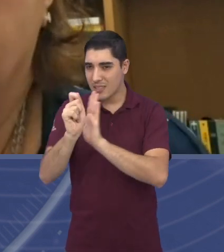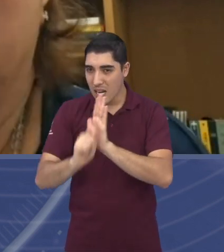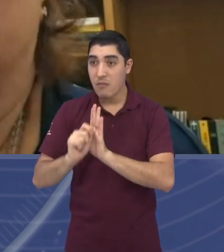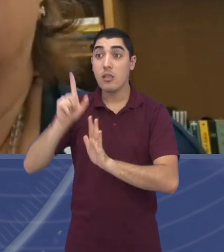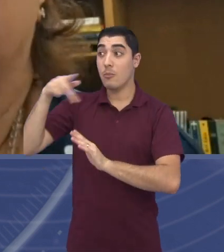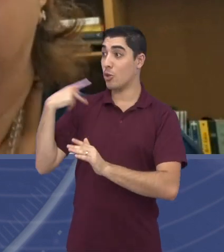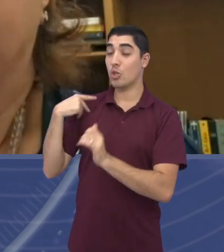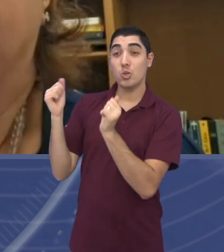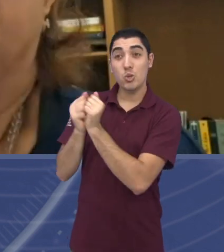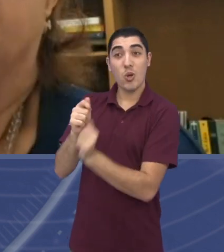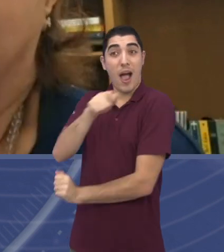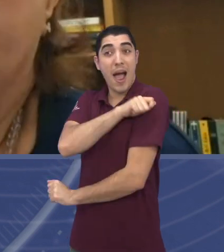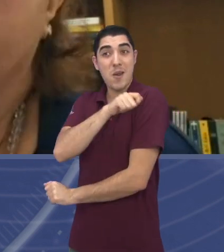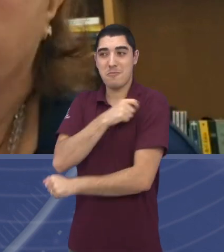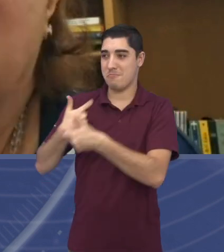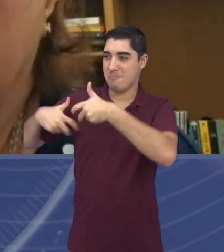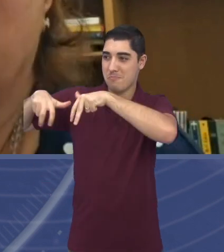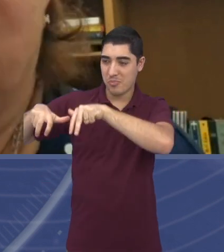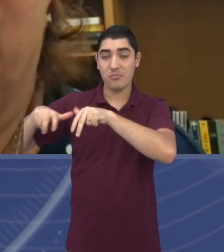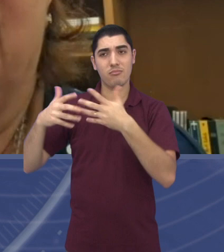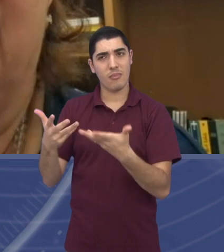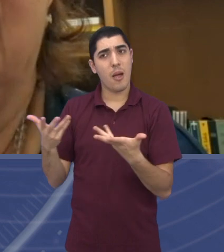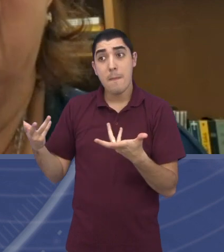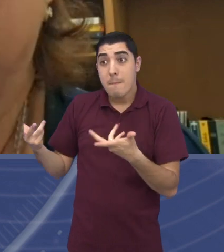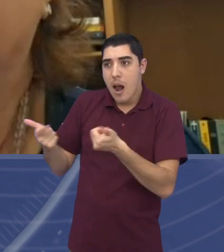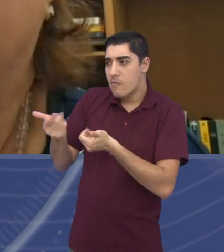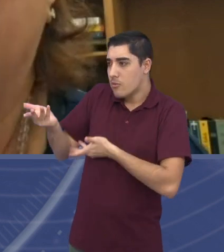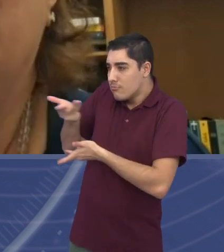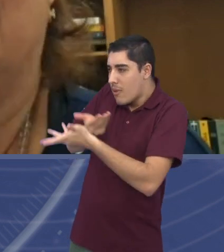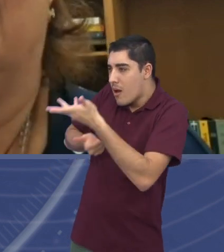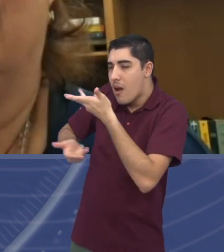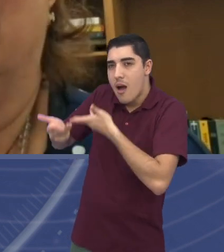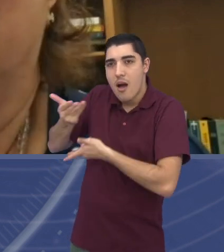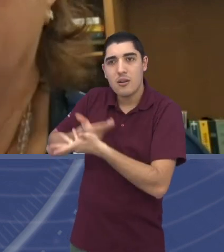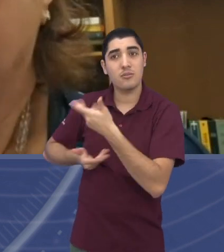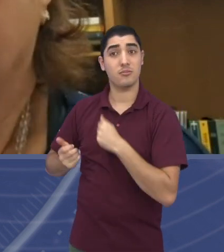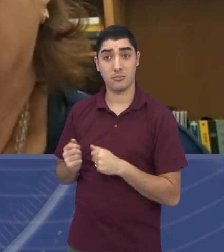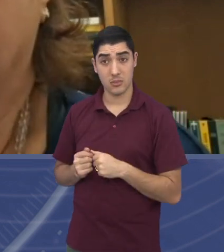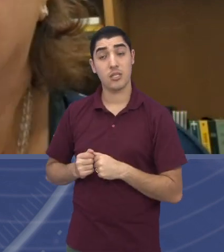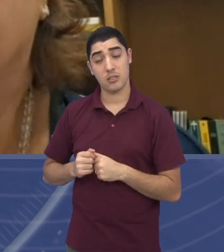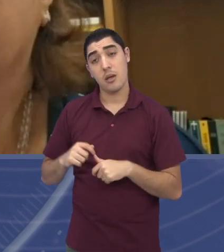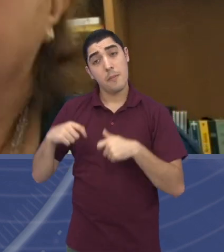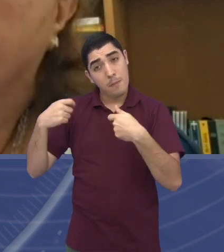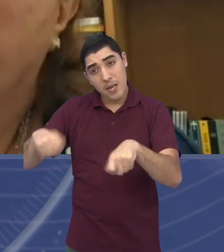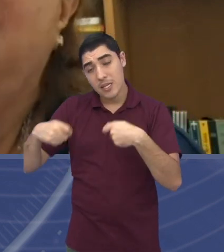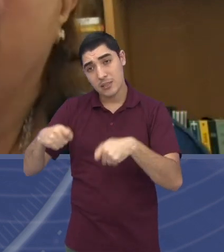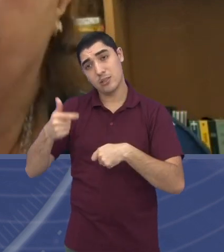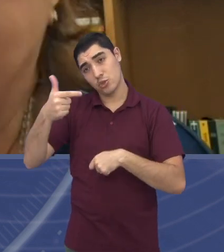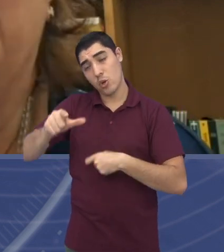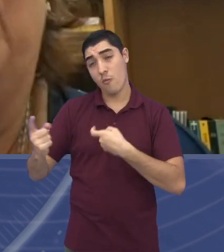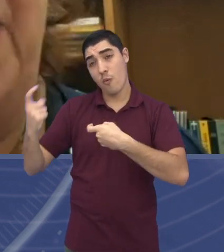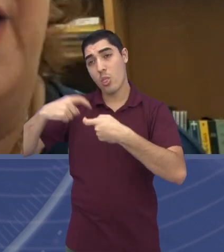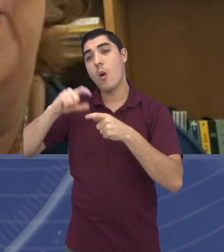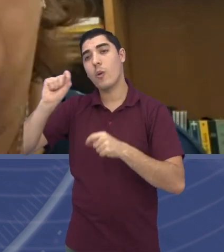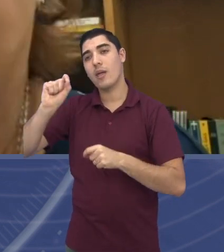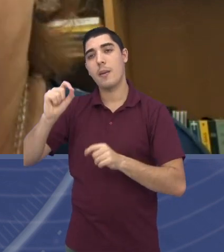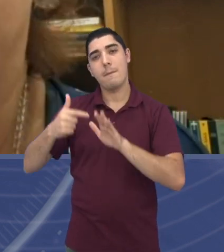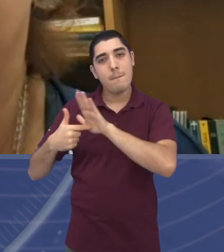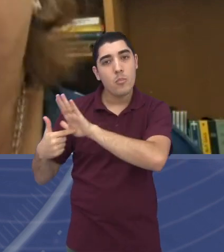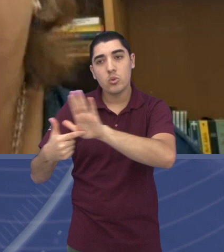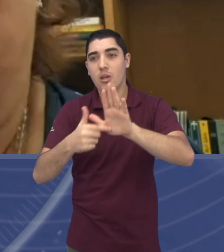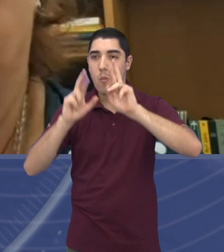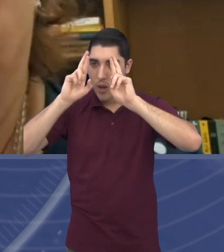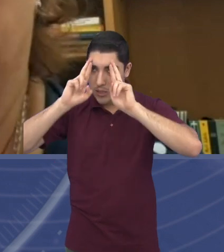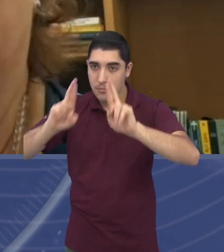maravilhosa de você compartilhar com a diferença, essa riqueza que a gente precisa recuperar como respeito e como uma